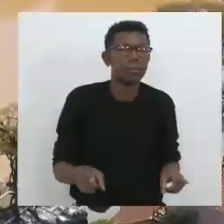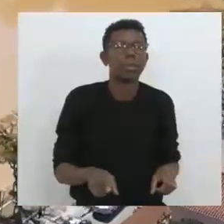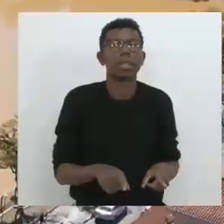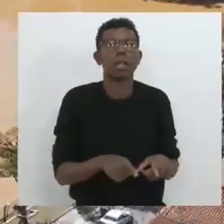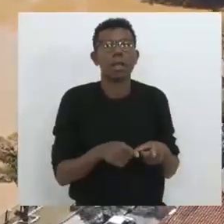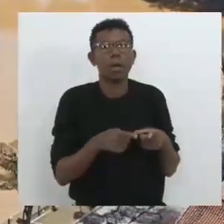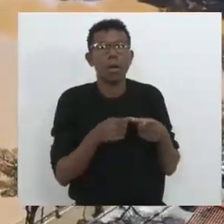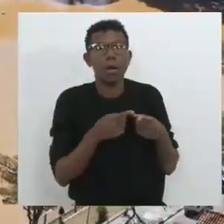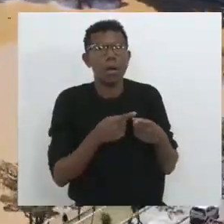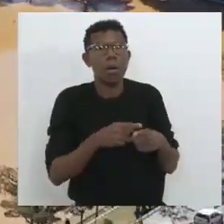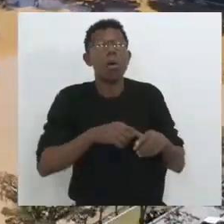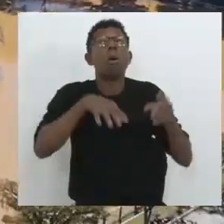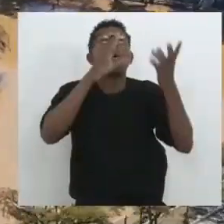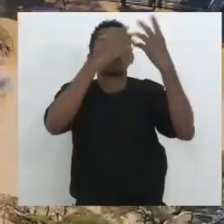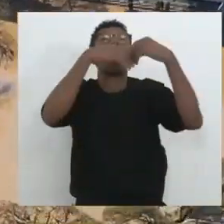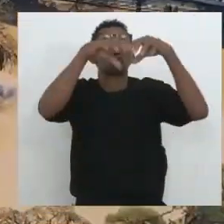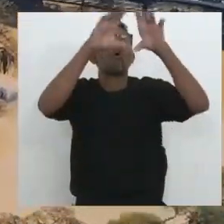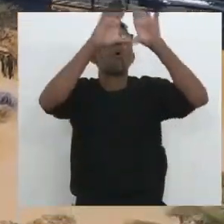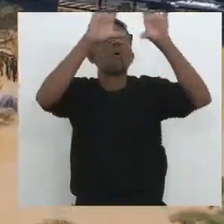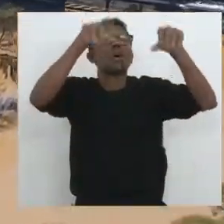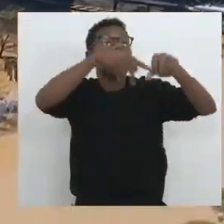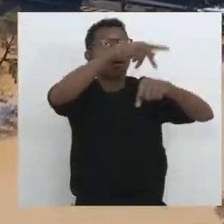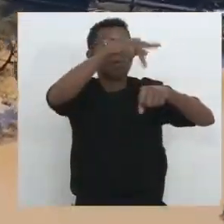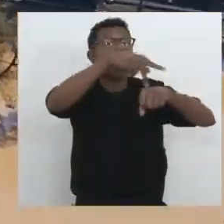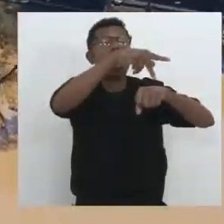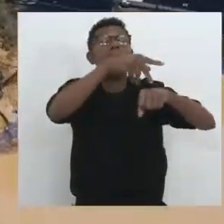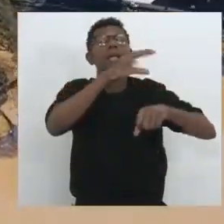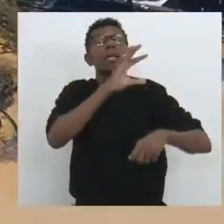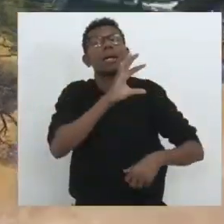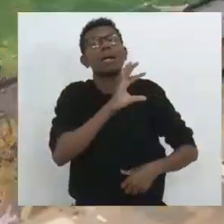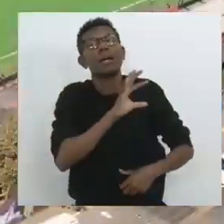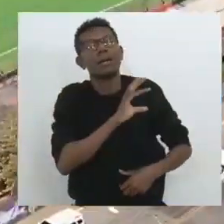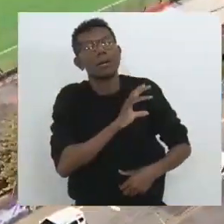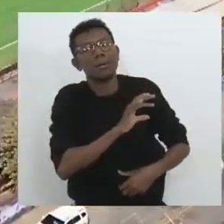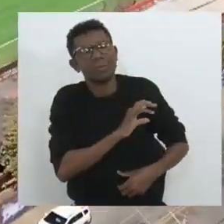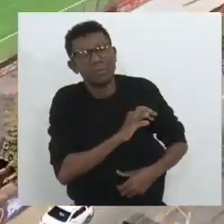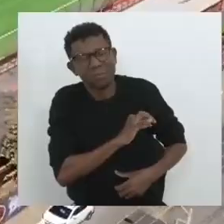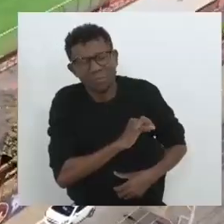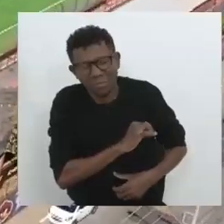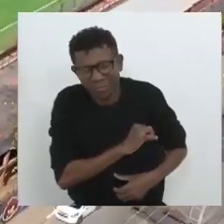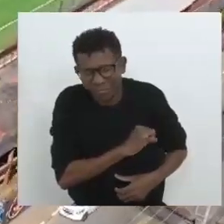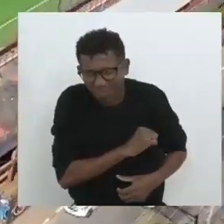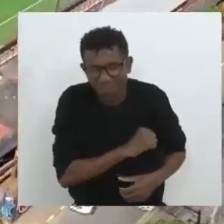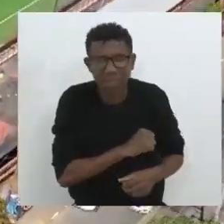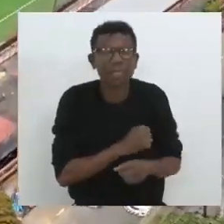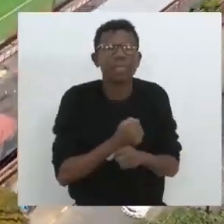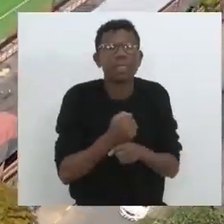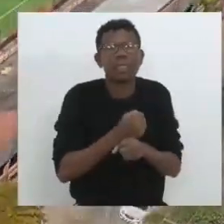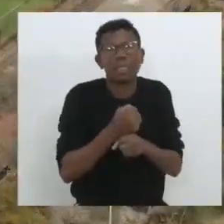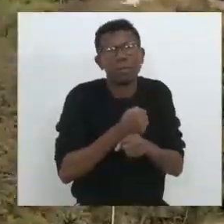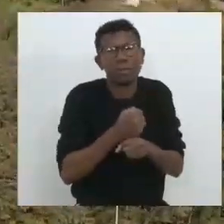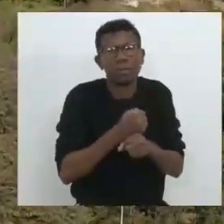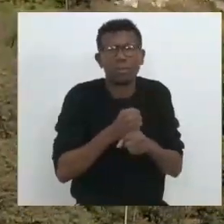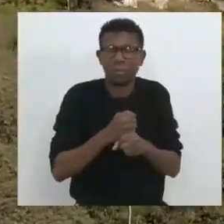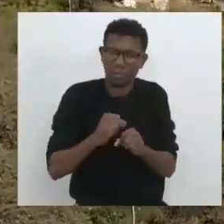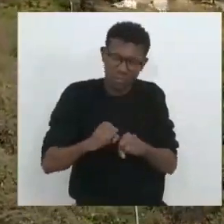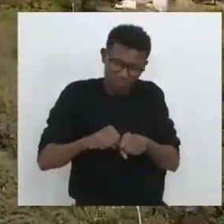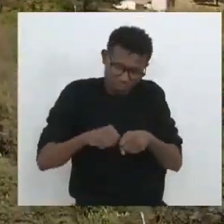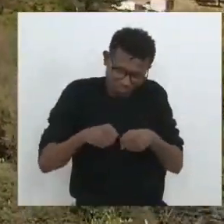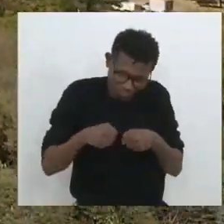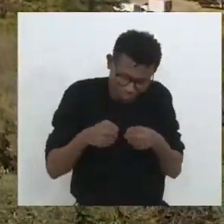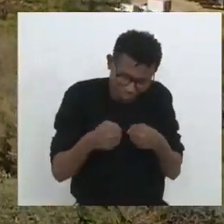sobre o céu desta Pátria querida mais sem anos de luta e